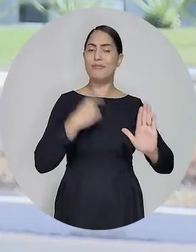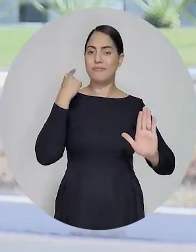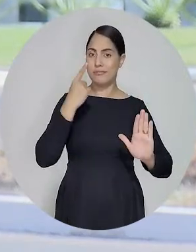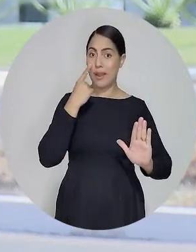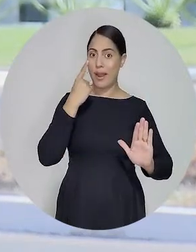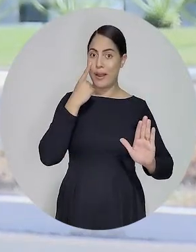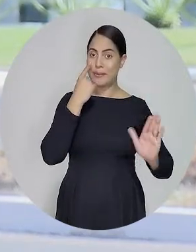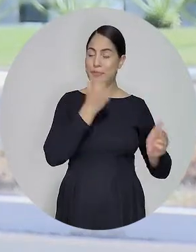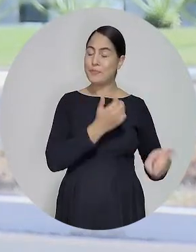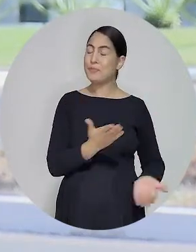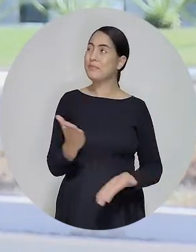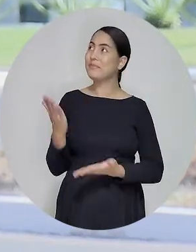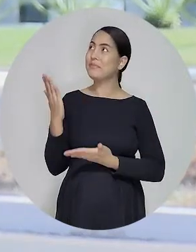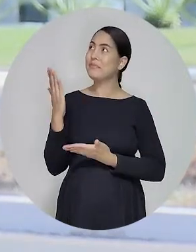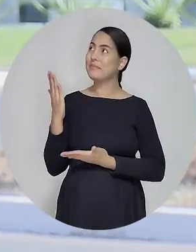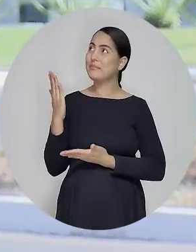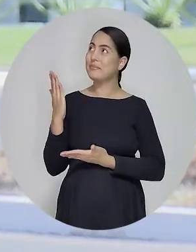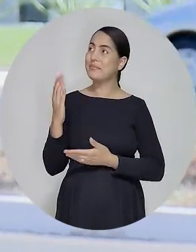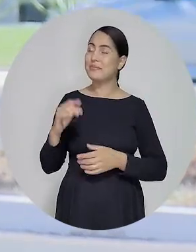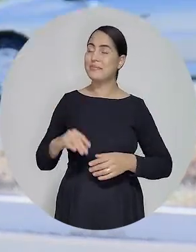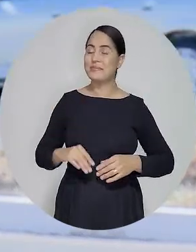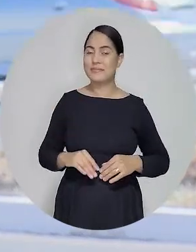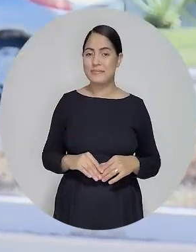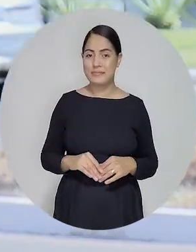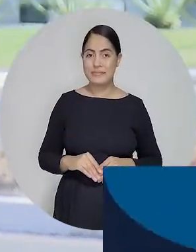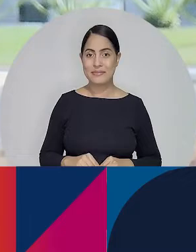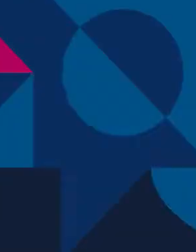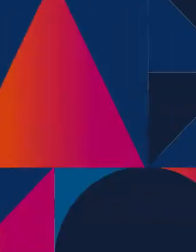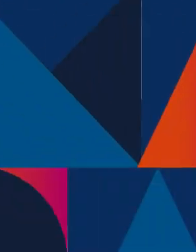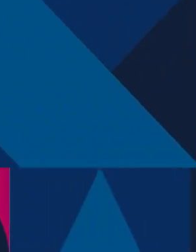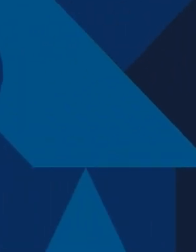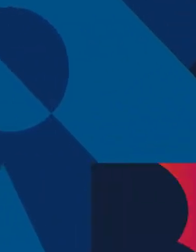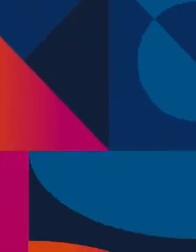a atualização do Estatuto da Advocacia. Confira.